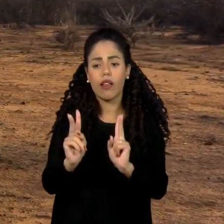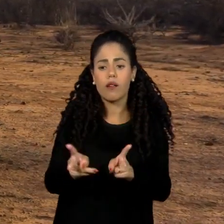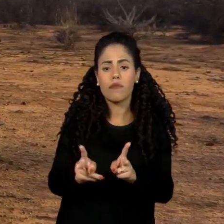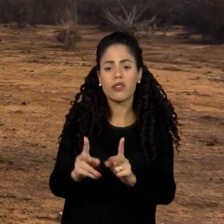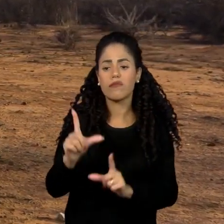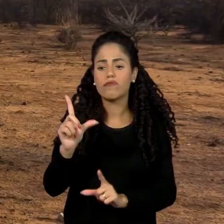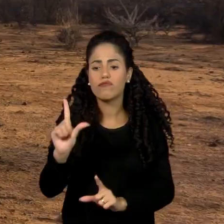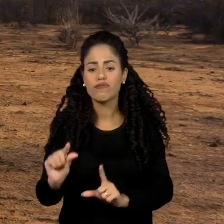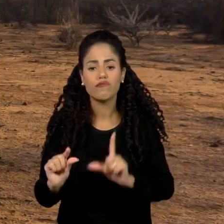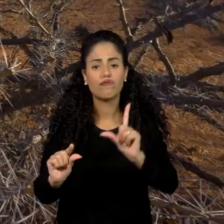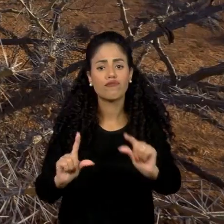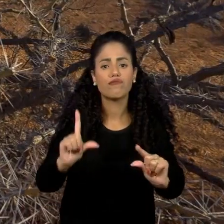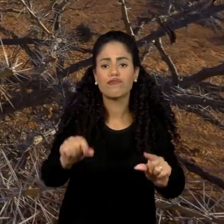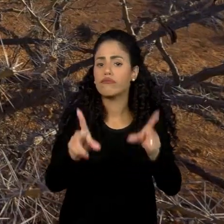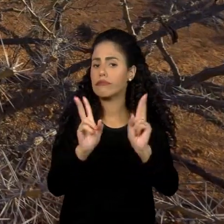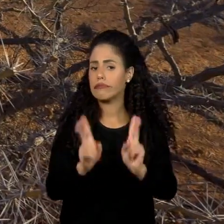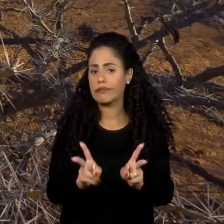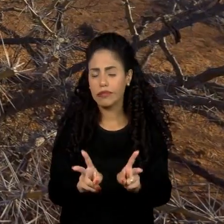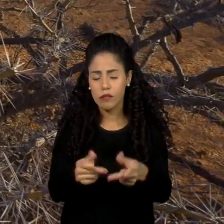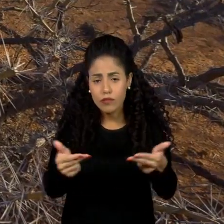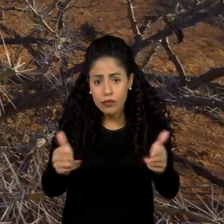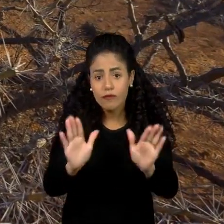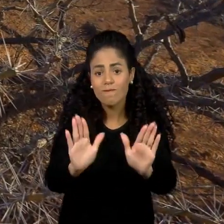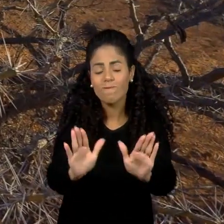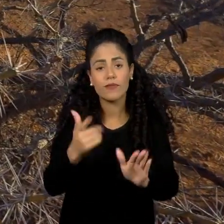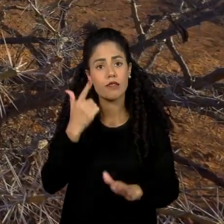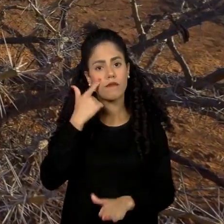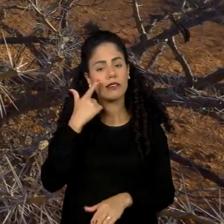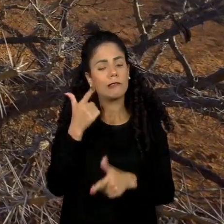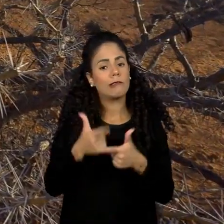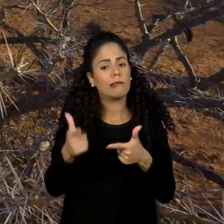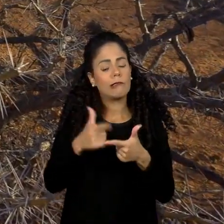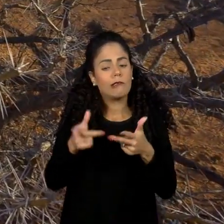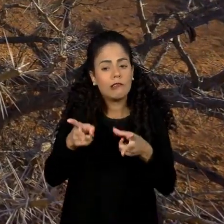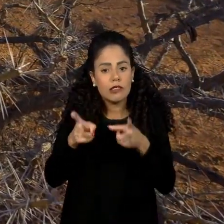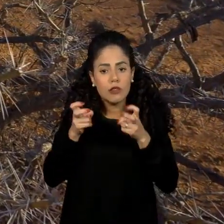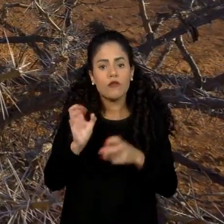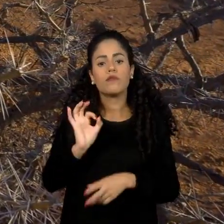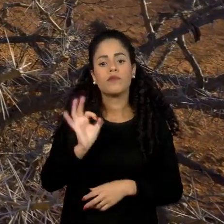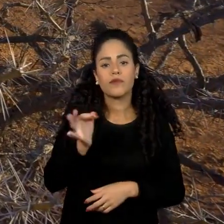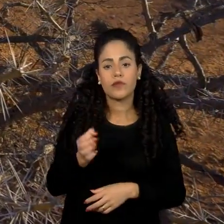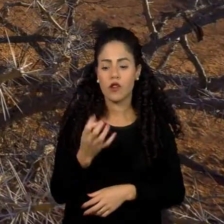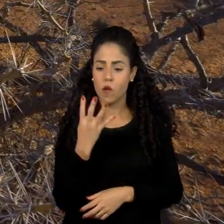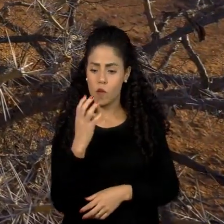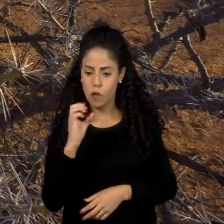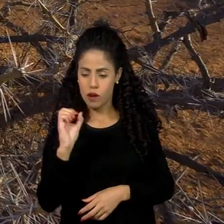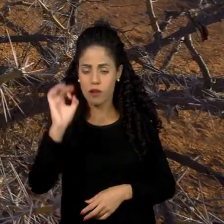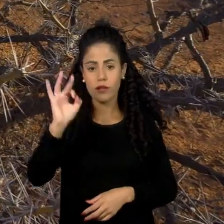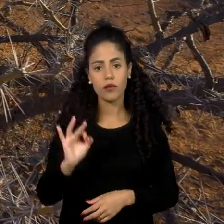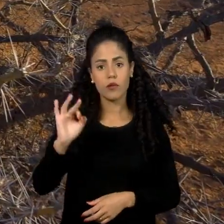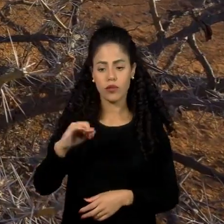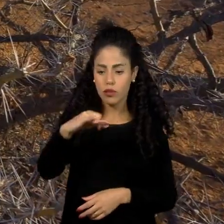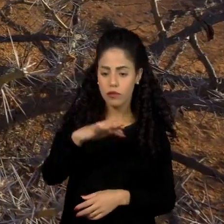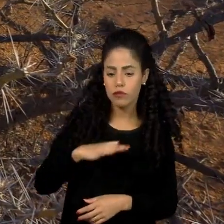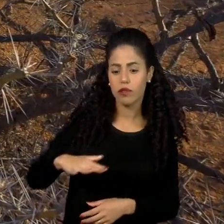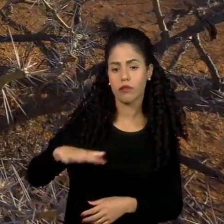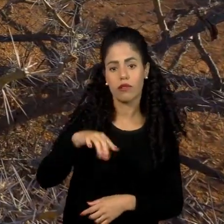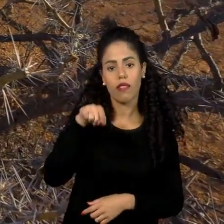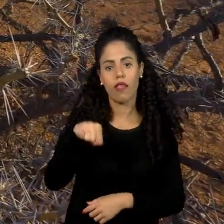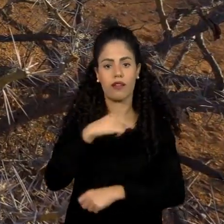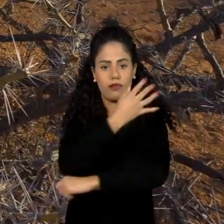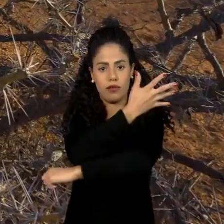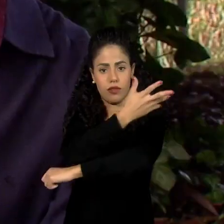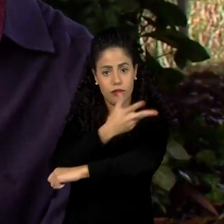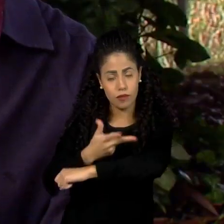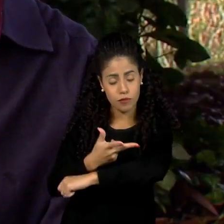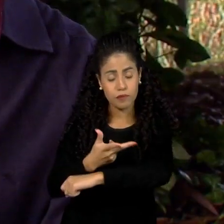acontecendo nos mesmos lugares, né? E isso é algo que a gente percebe para 40% do território da caatinga. Por